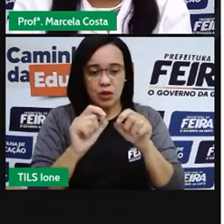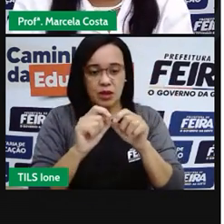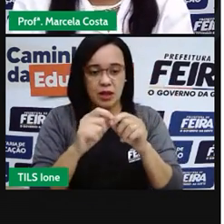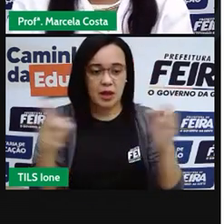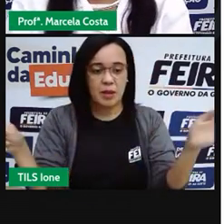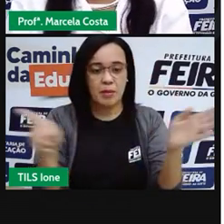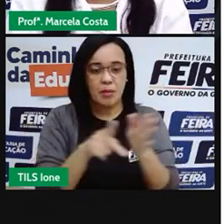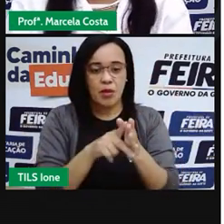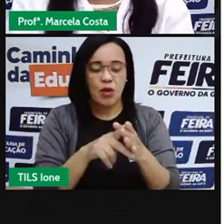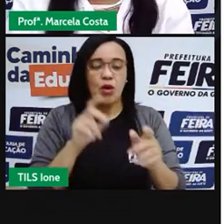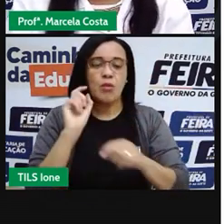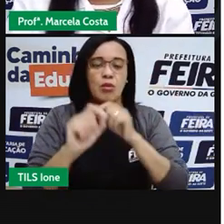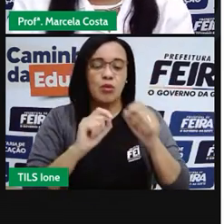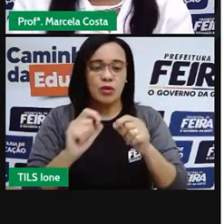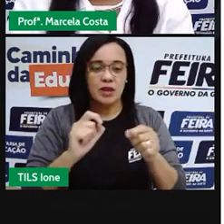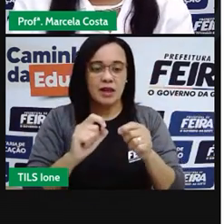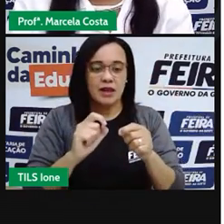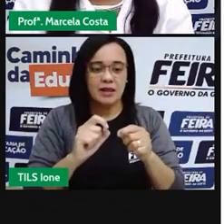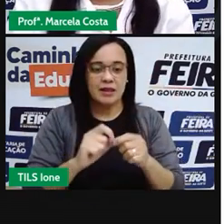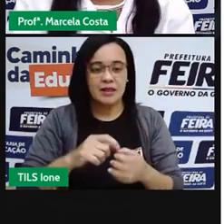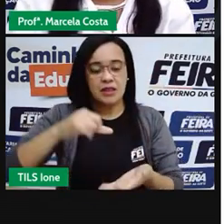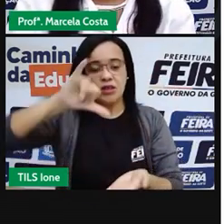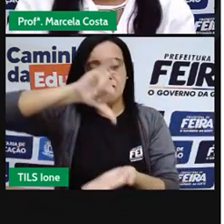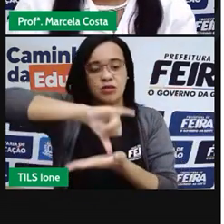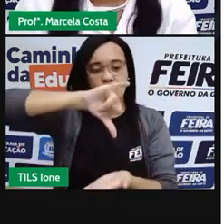arquitetura. Tá certo?